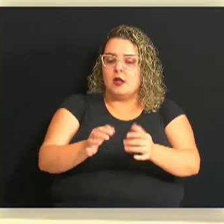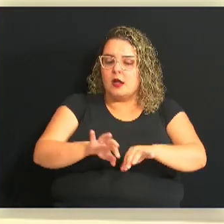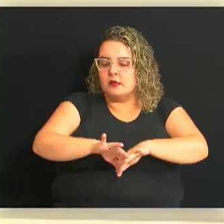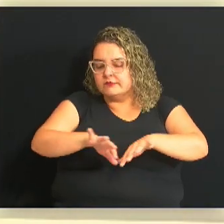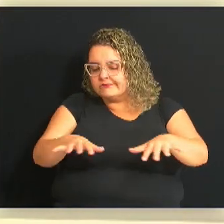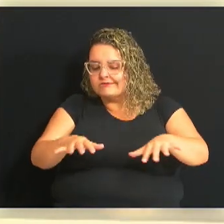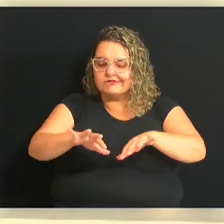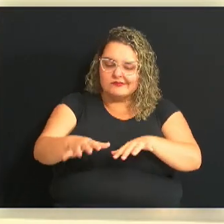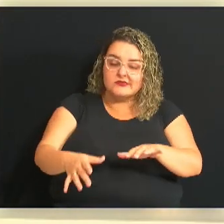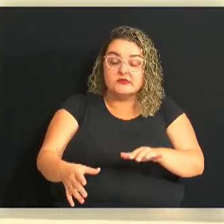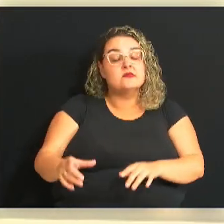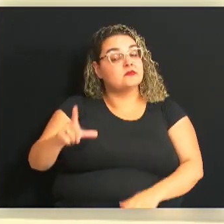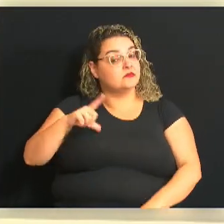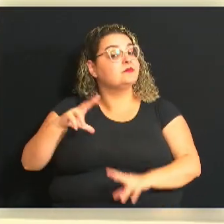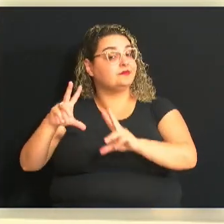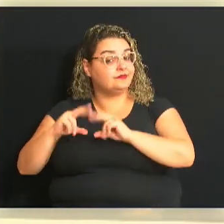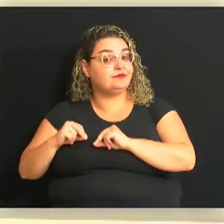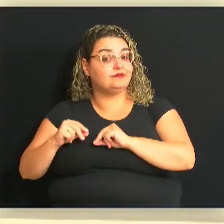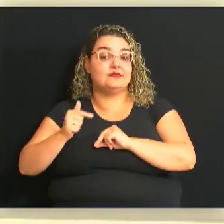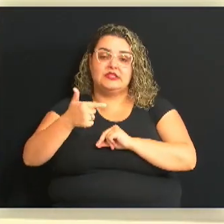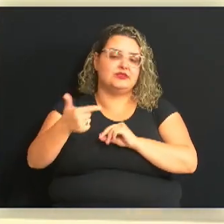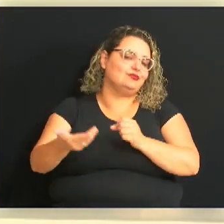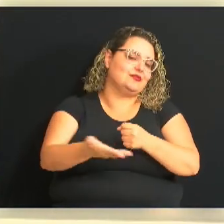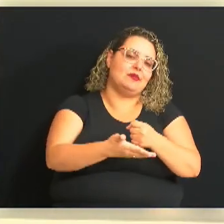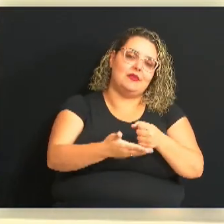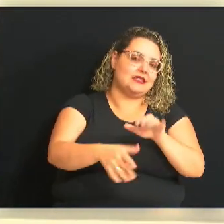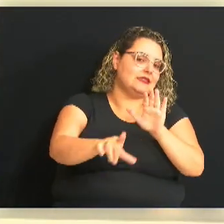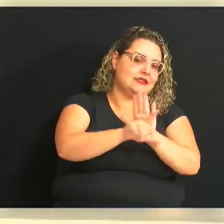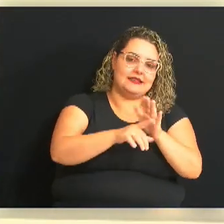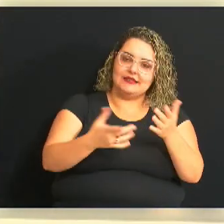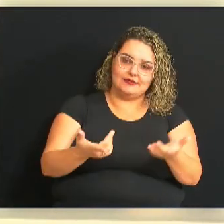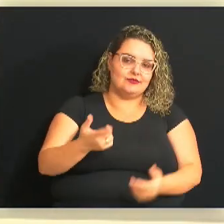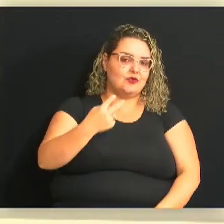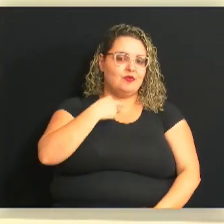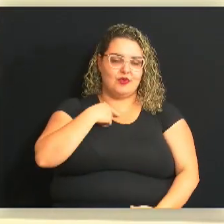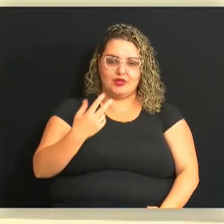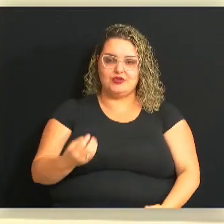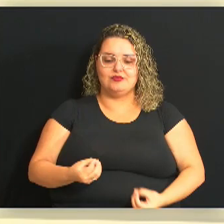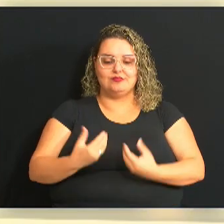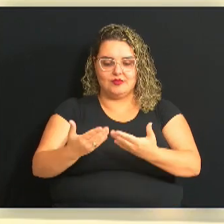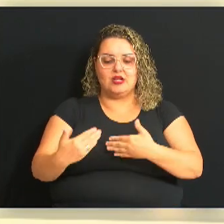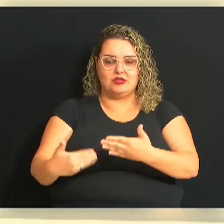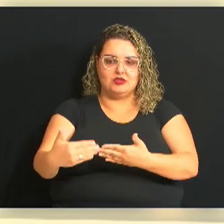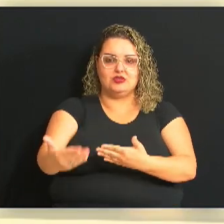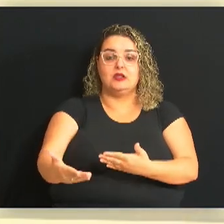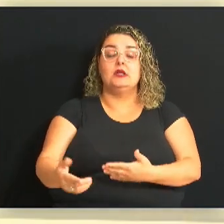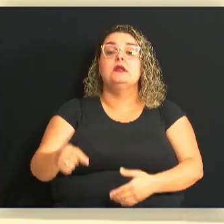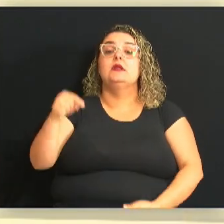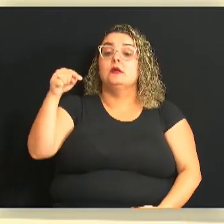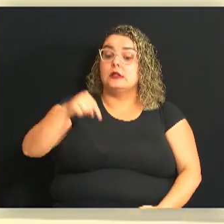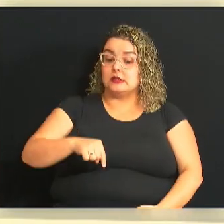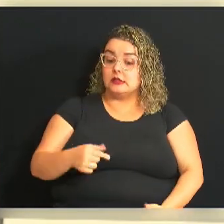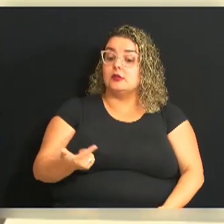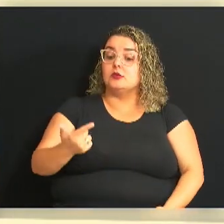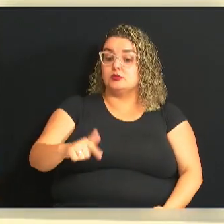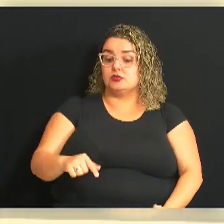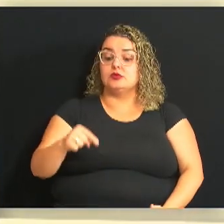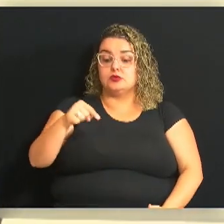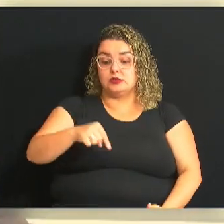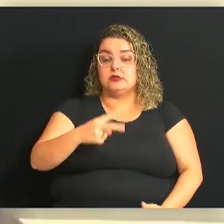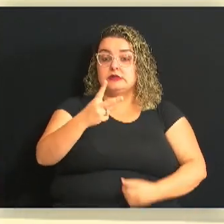mas muitas vezes é ilegal, dentro da lei não é possível. Então são projetos que passaram por esta casa nesses 2 anos,